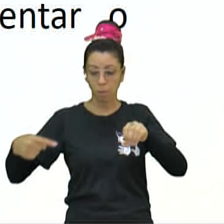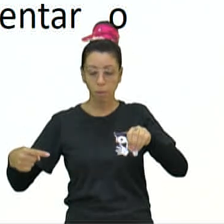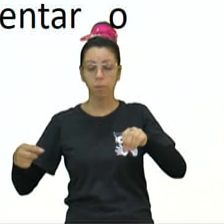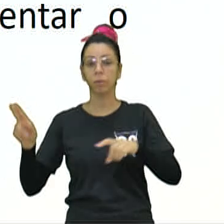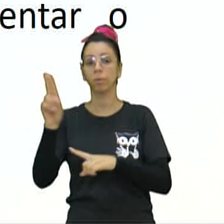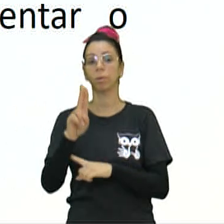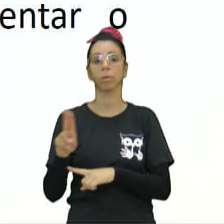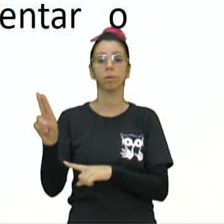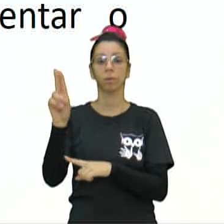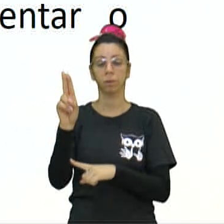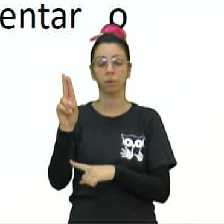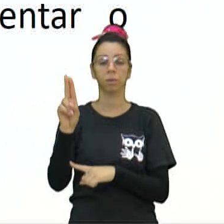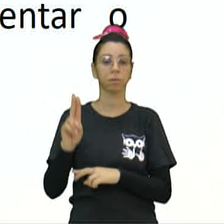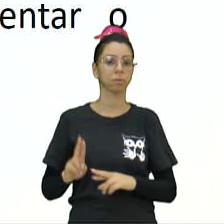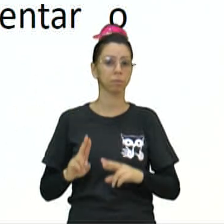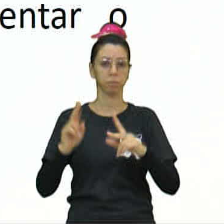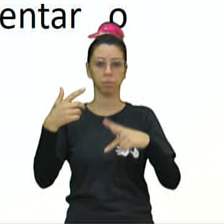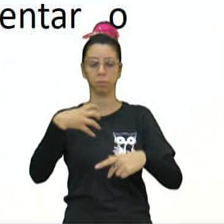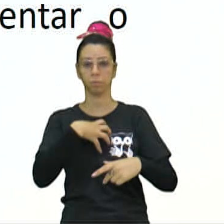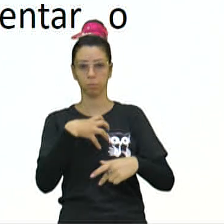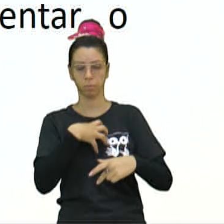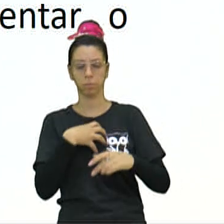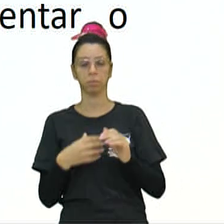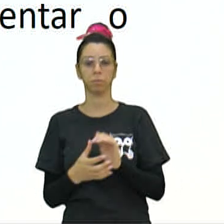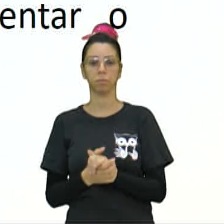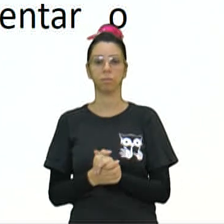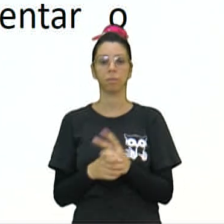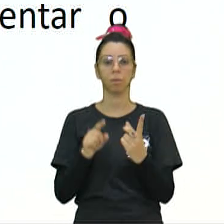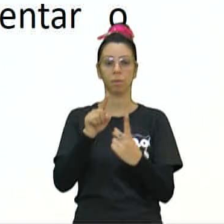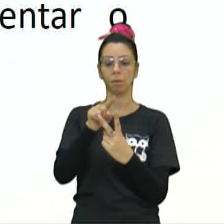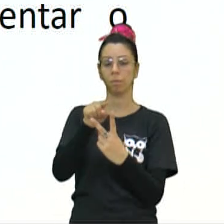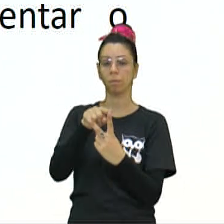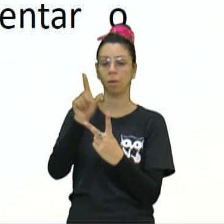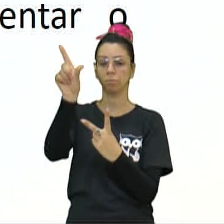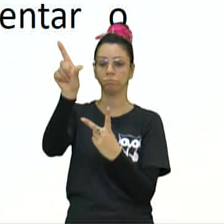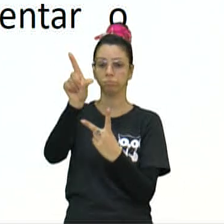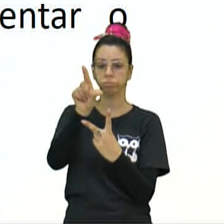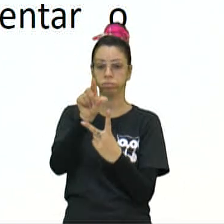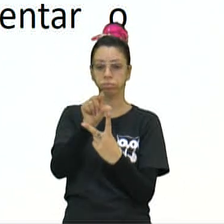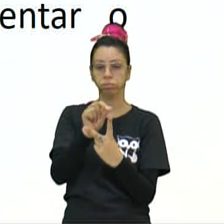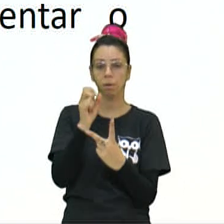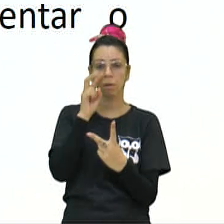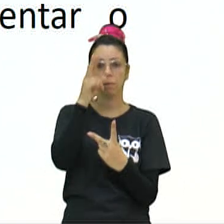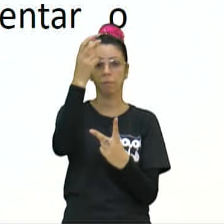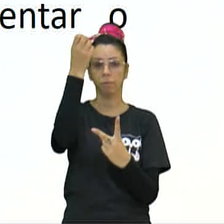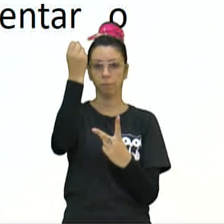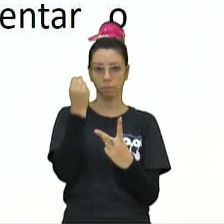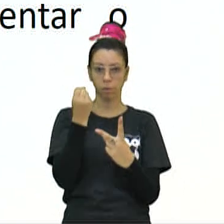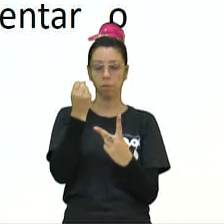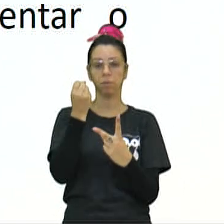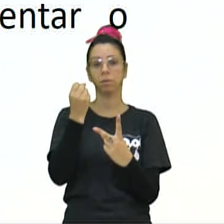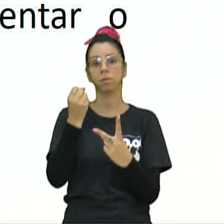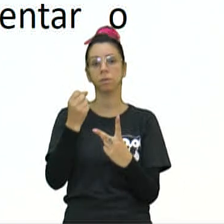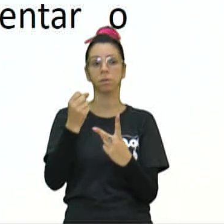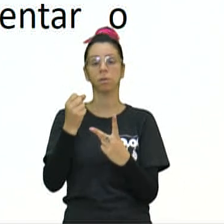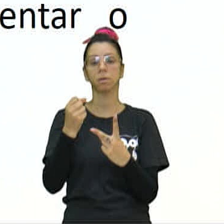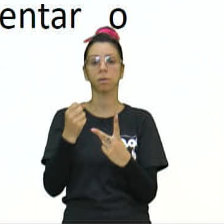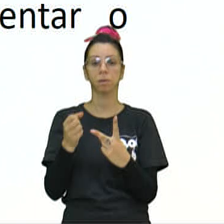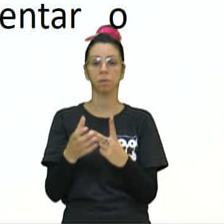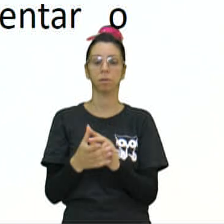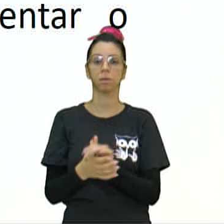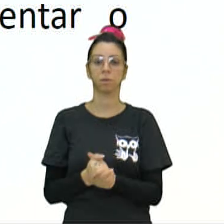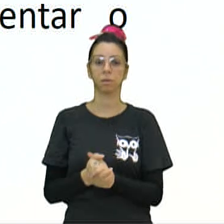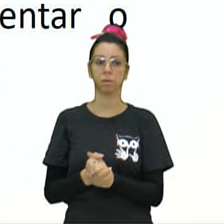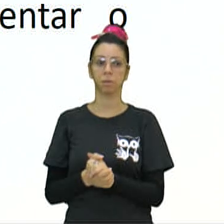em duas maneiras diferentes. Elas podem reduzir o esforço que o praticante tende a fazer, carregando parte do peso que ele deveria estar